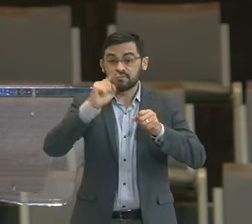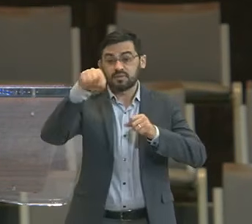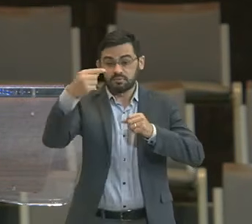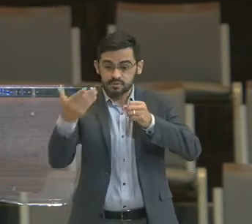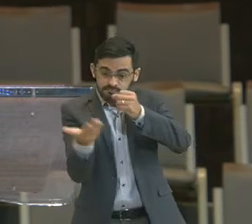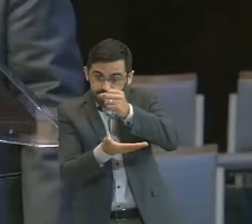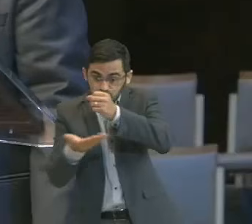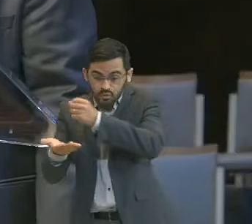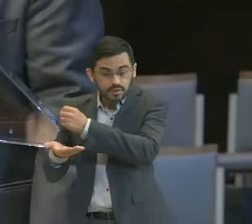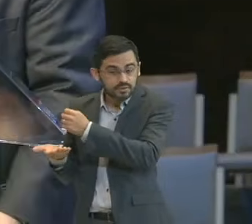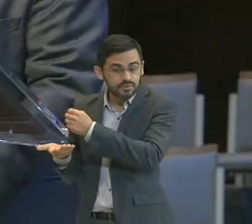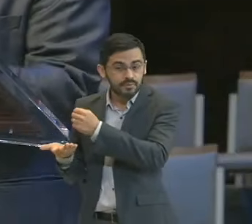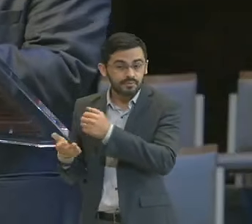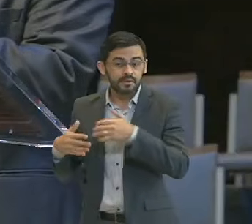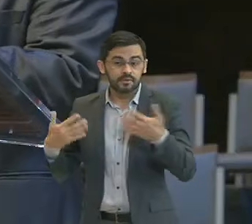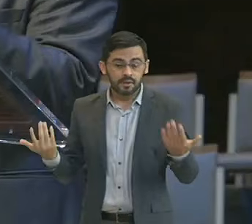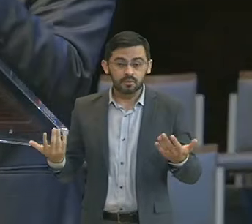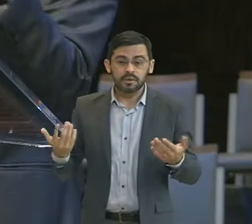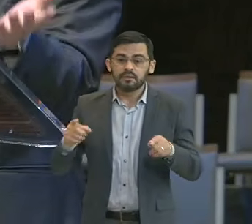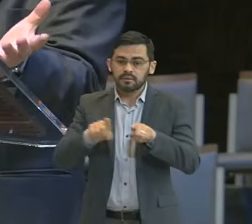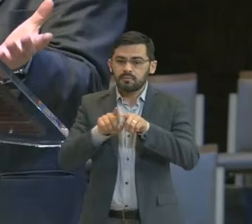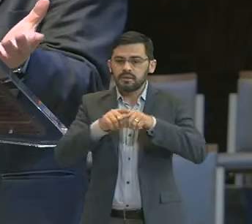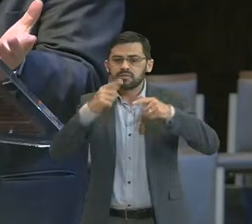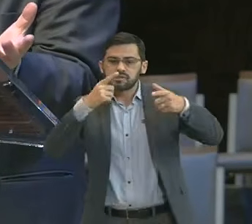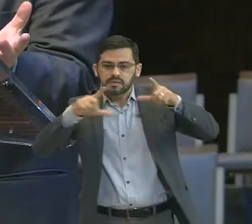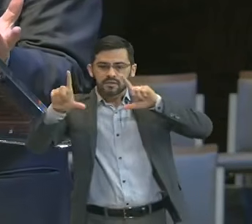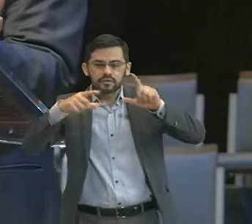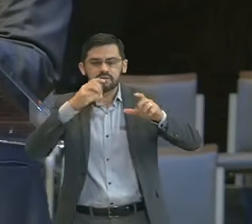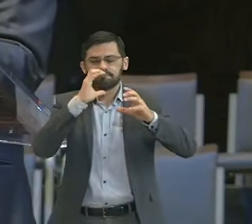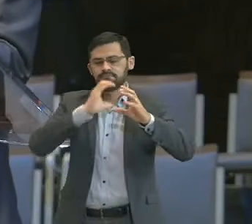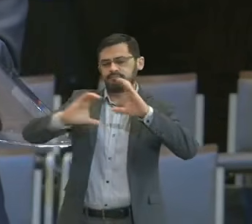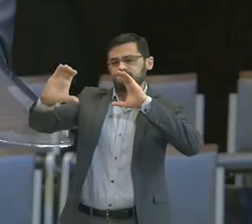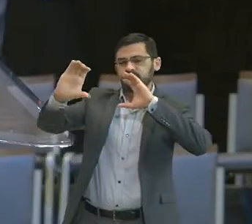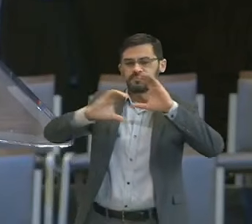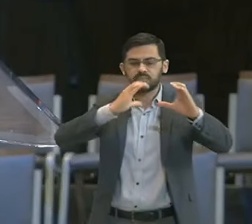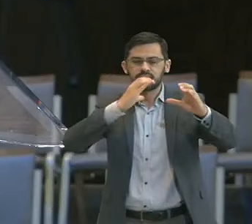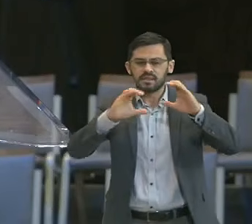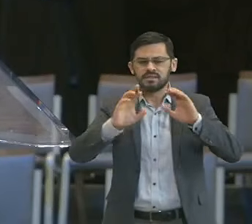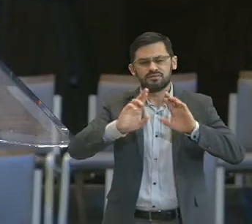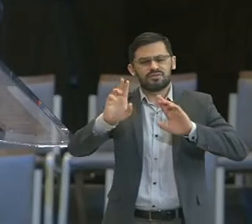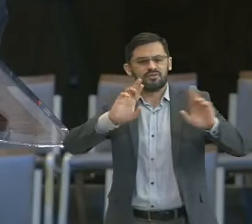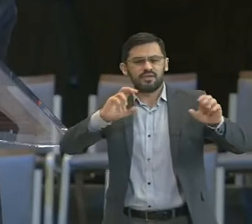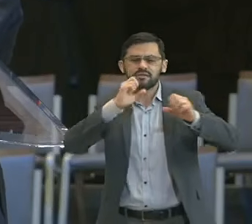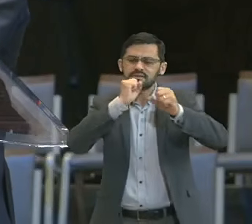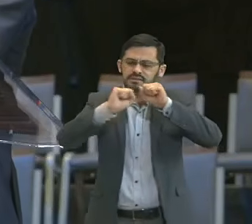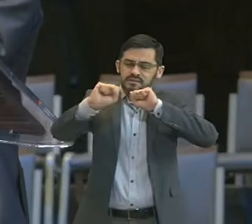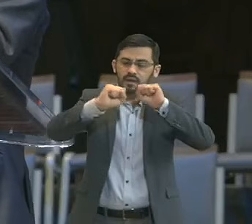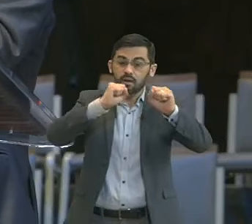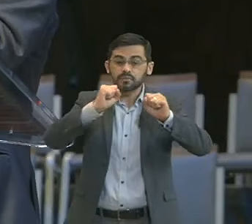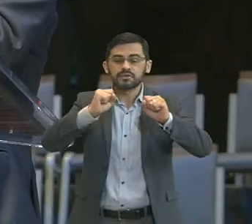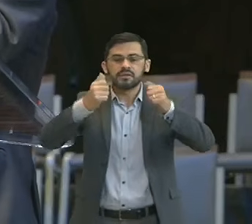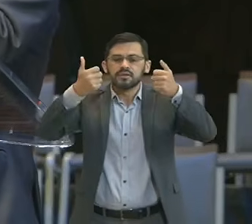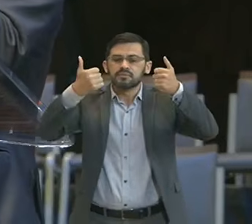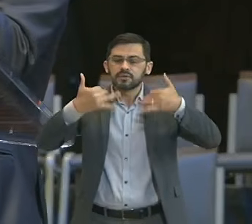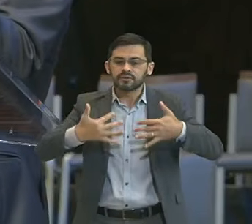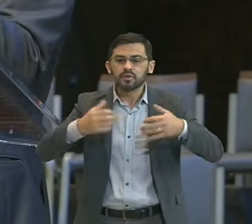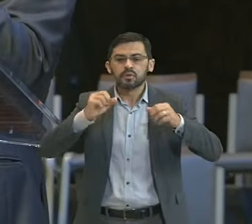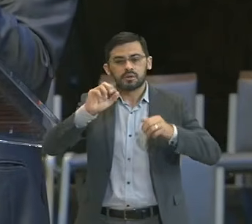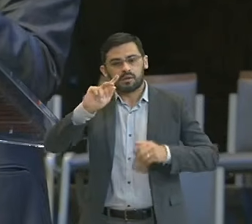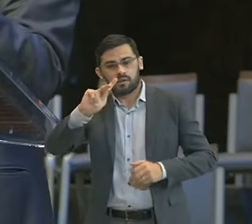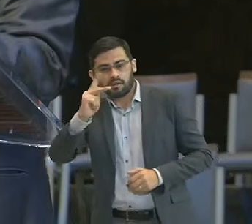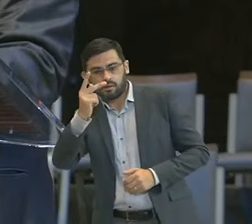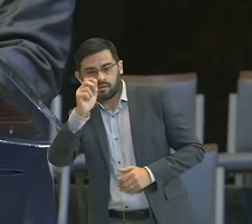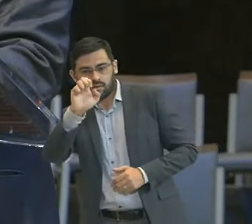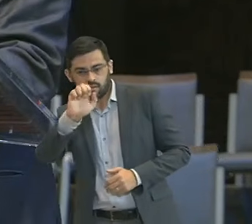serem colhidos. E aí os levitas cantavam uma série de salmos que eles chamavam de